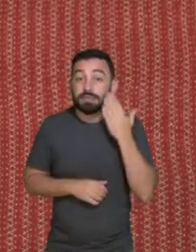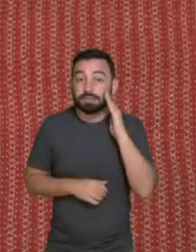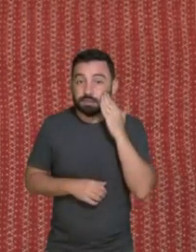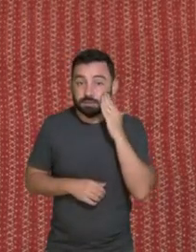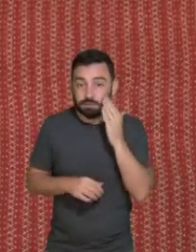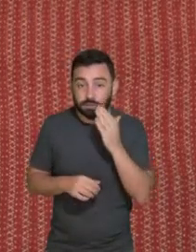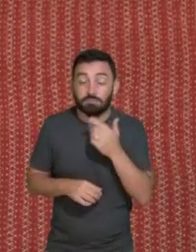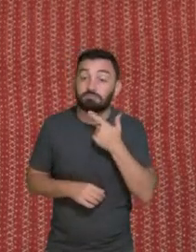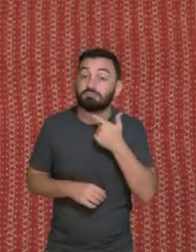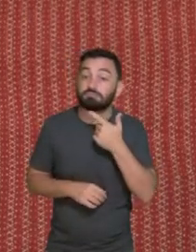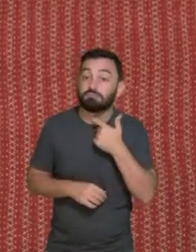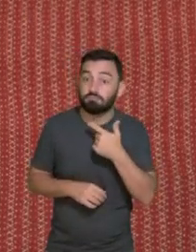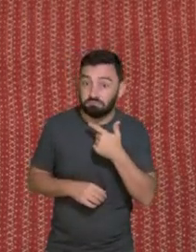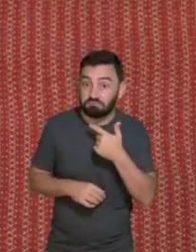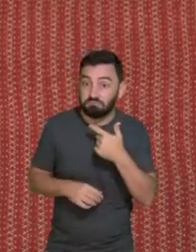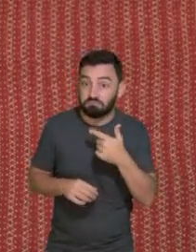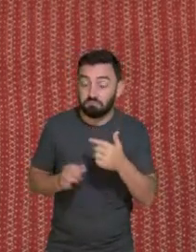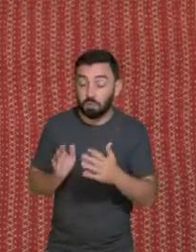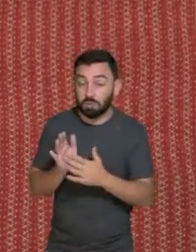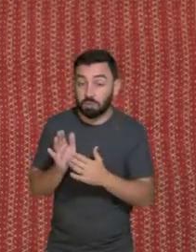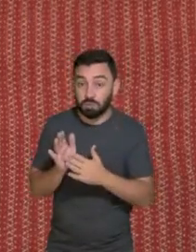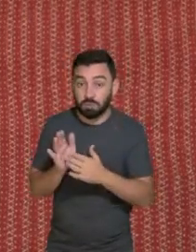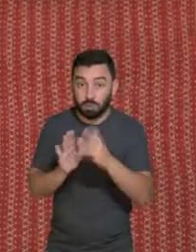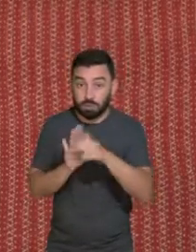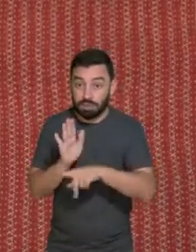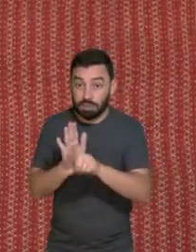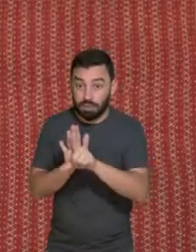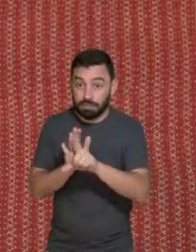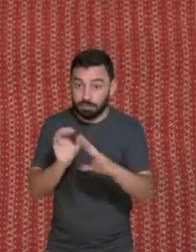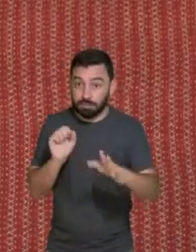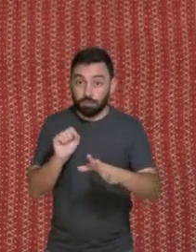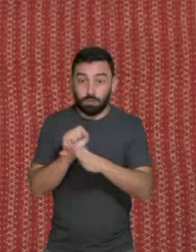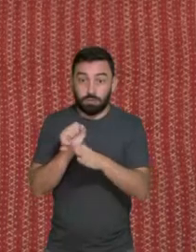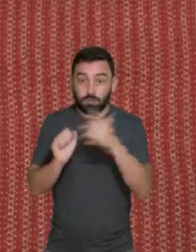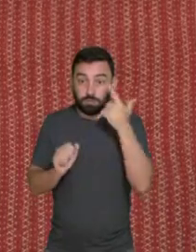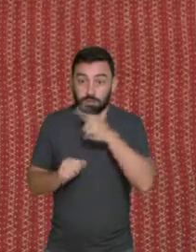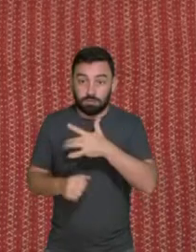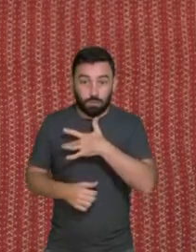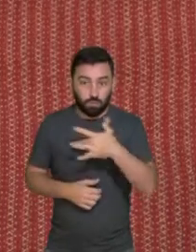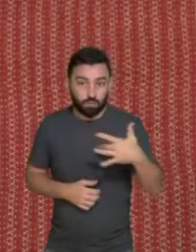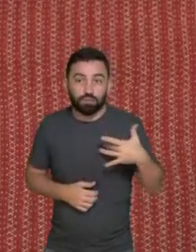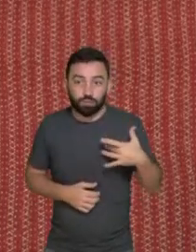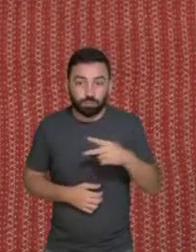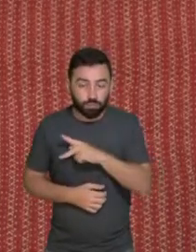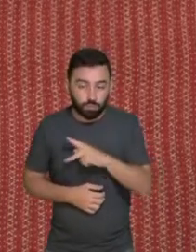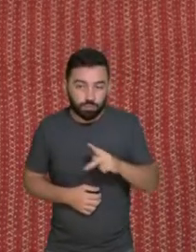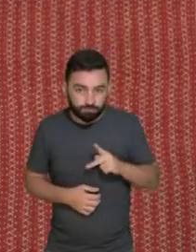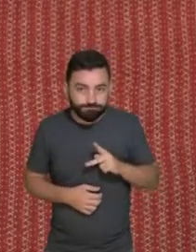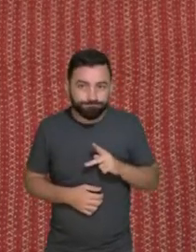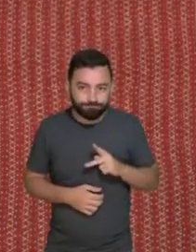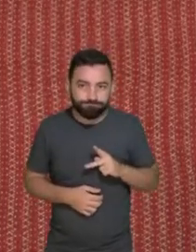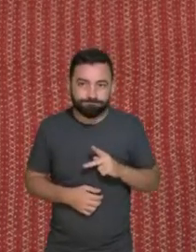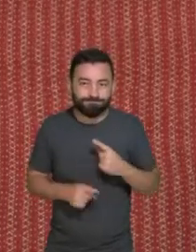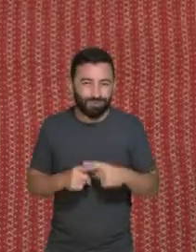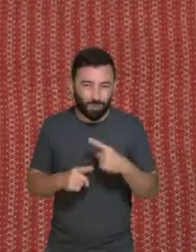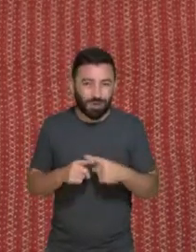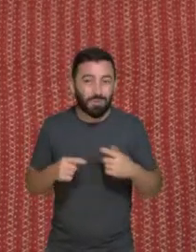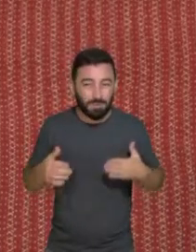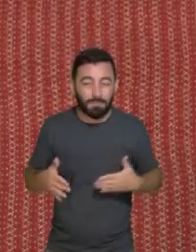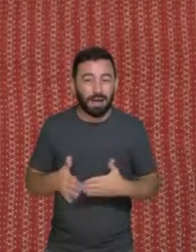motivação do projeto de lei é justamente assegurar a saúde pública, tendo em vista os impactos